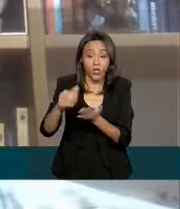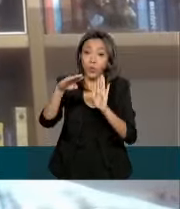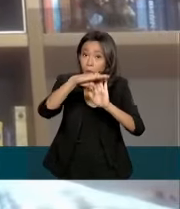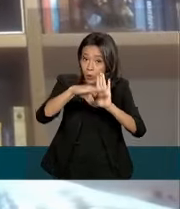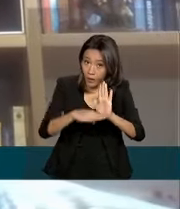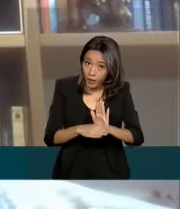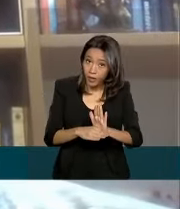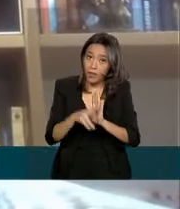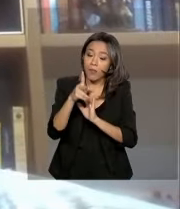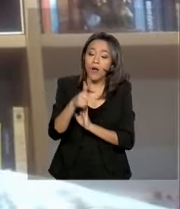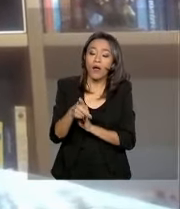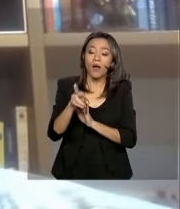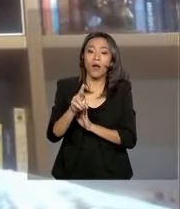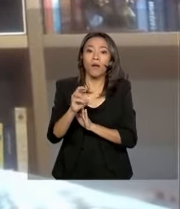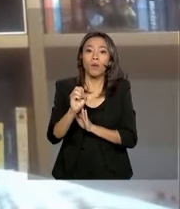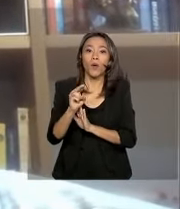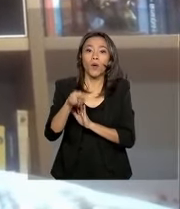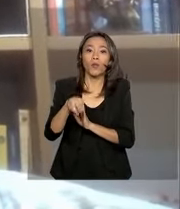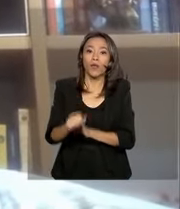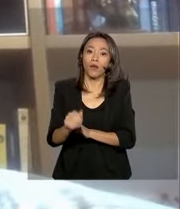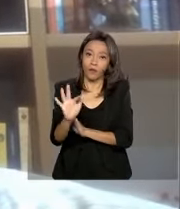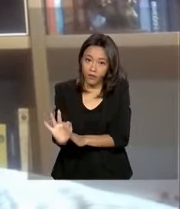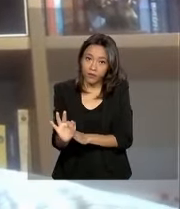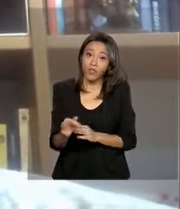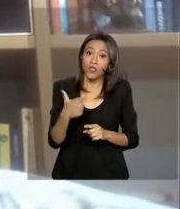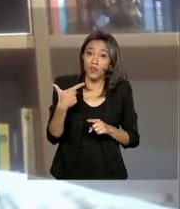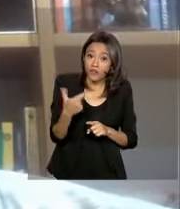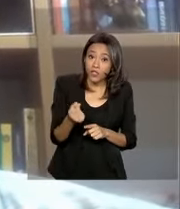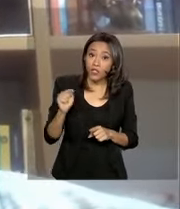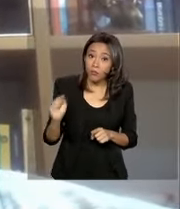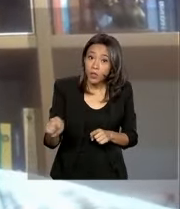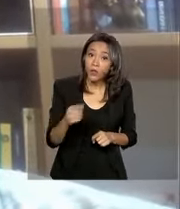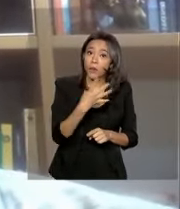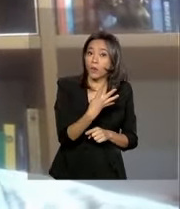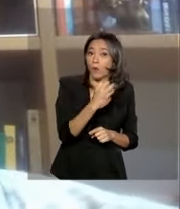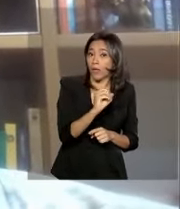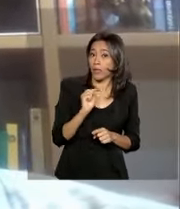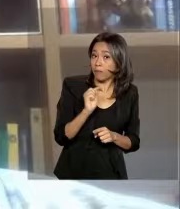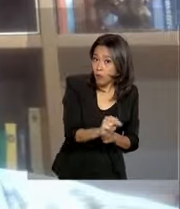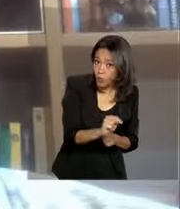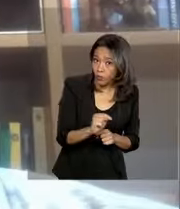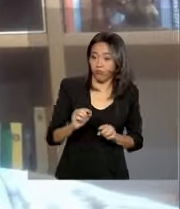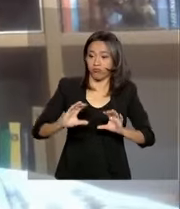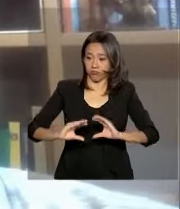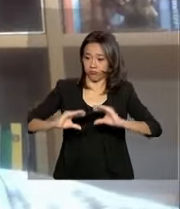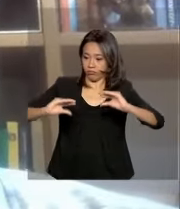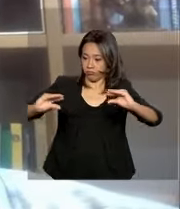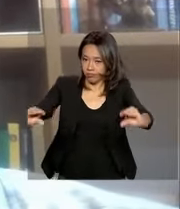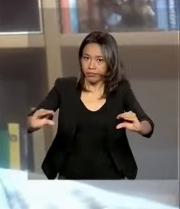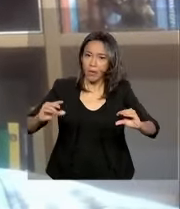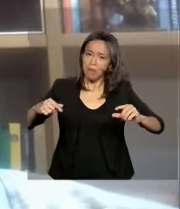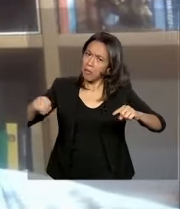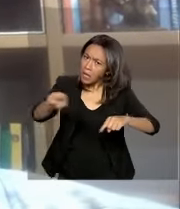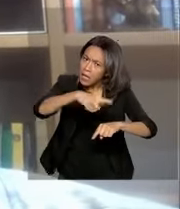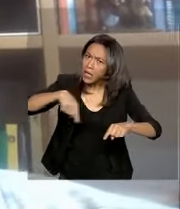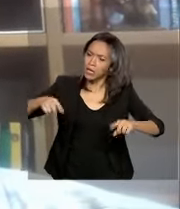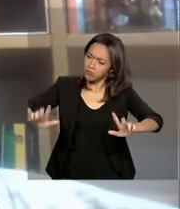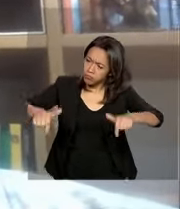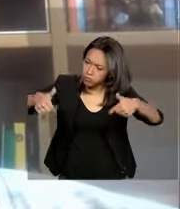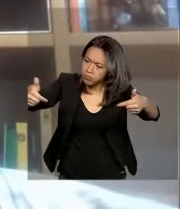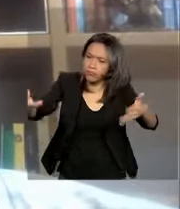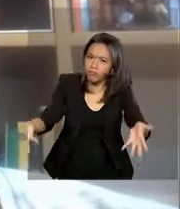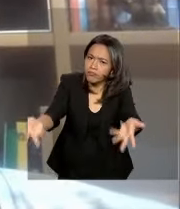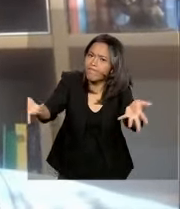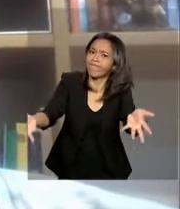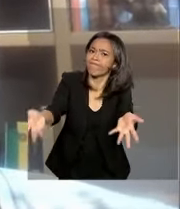médios produtores que têm acesso ao Pronaf. 20 mil para uns, 40 mil para outros, para eles fazerem seu custeio e ter uma parte